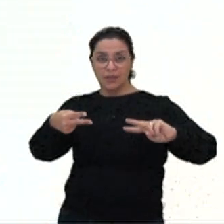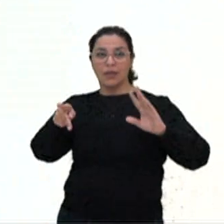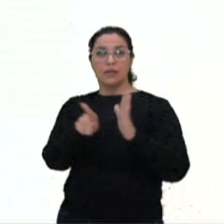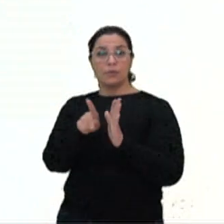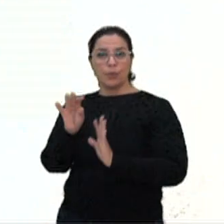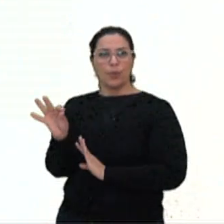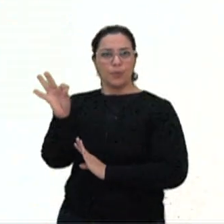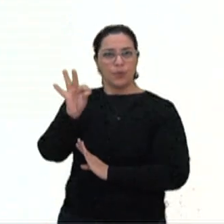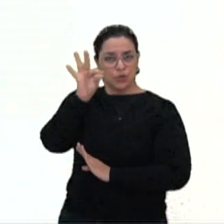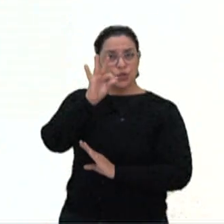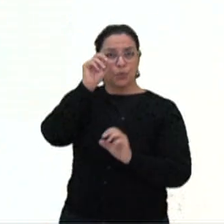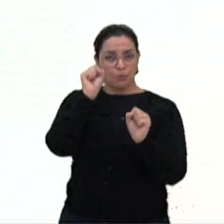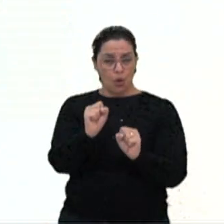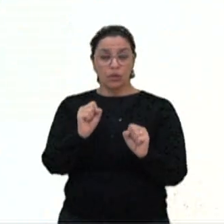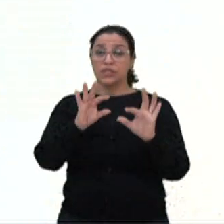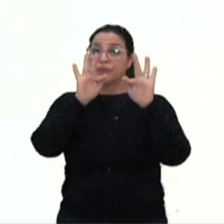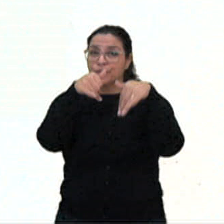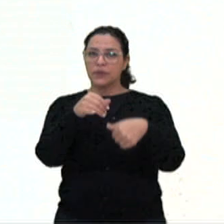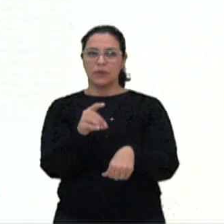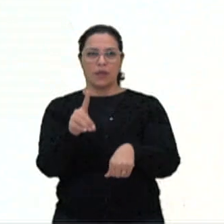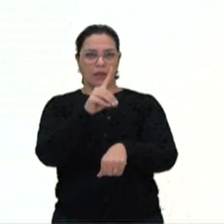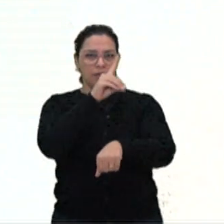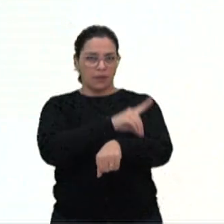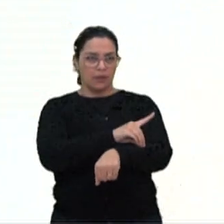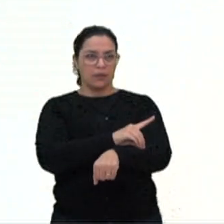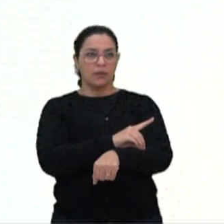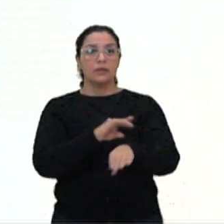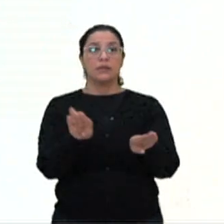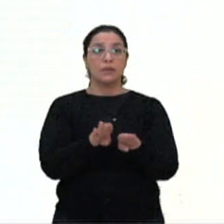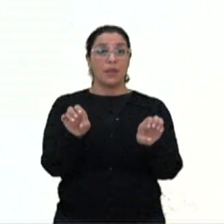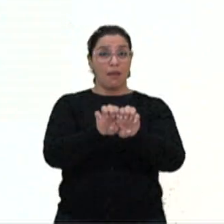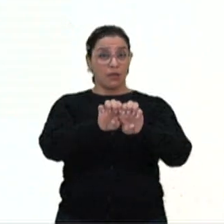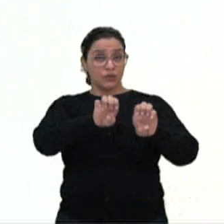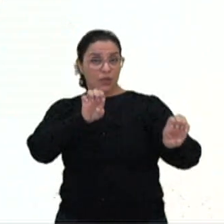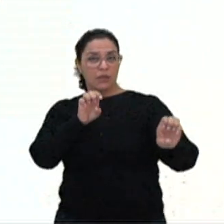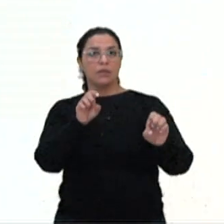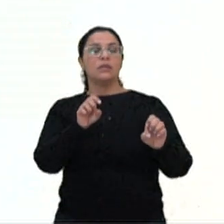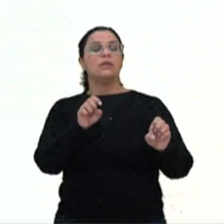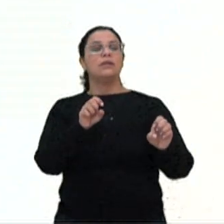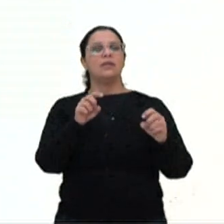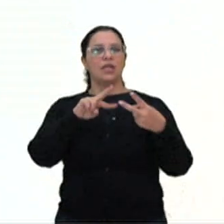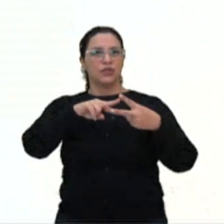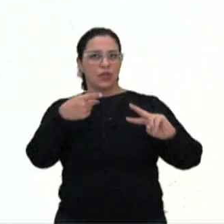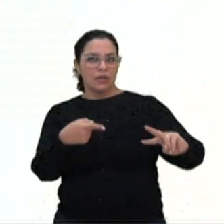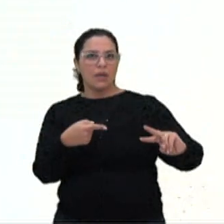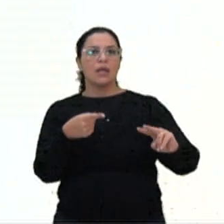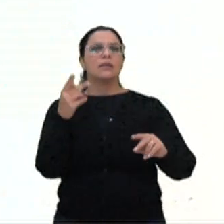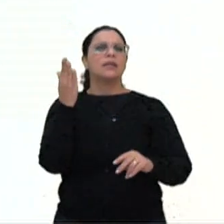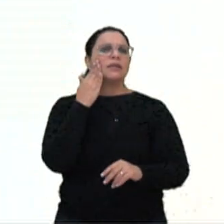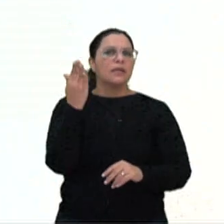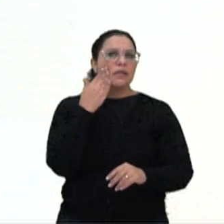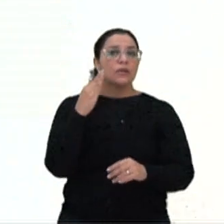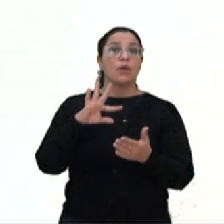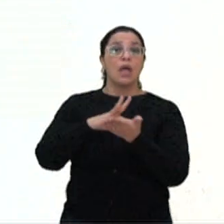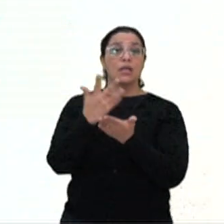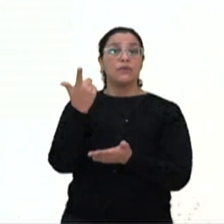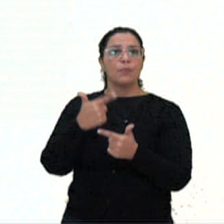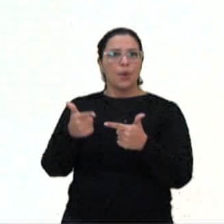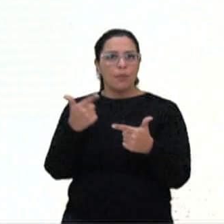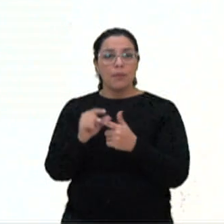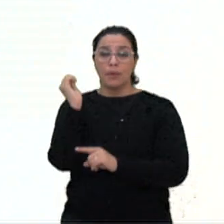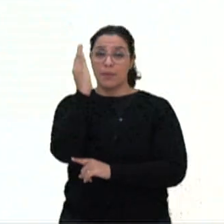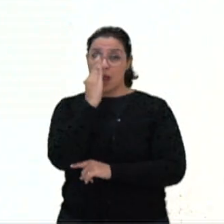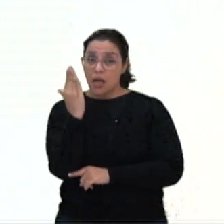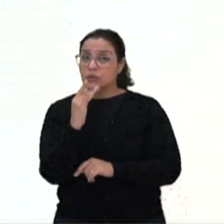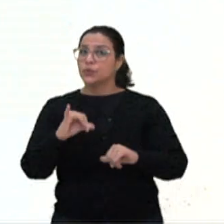transmissor pode acabar com a dengue. A engenharia genética está prometendo uma solução para um dos flagelos dos países tropicais, como o